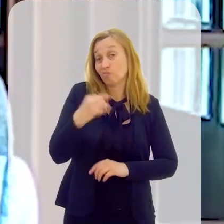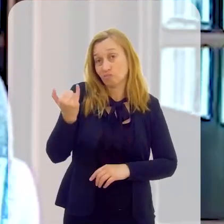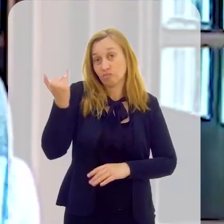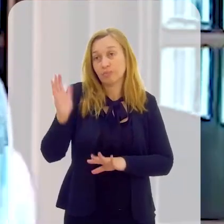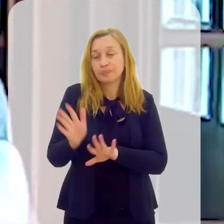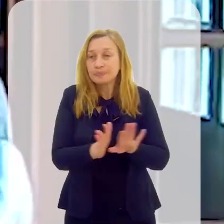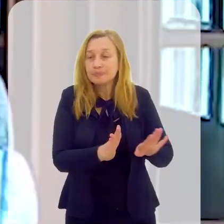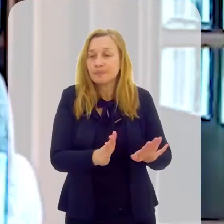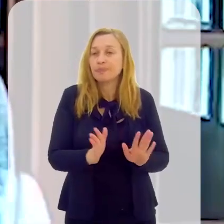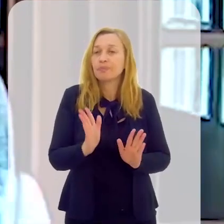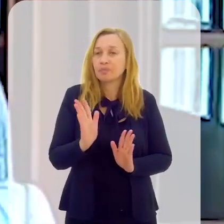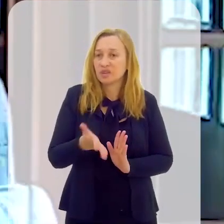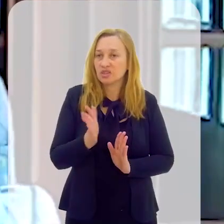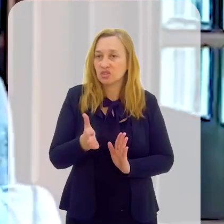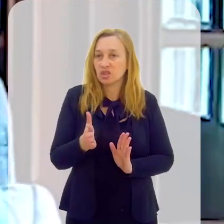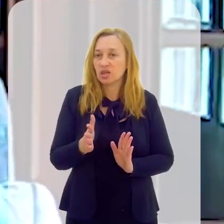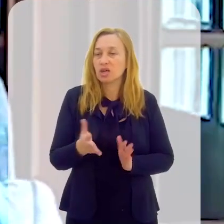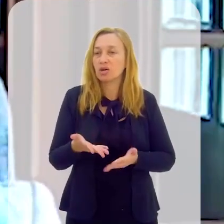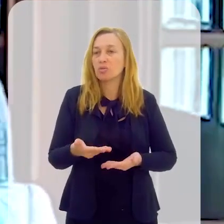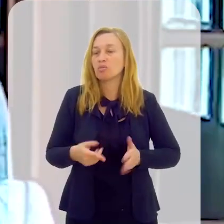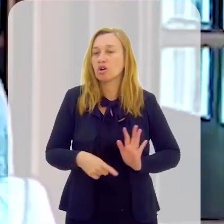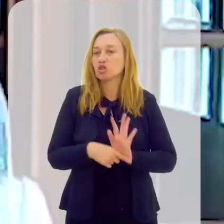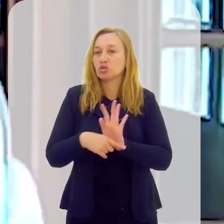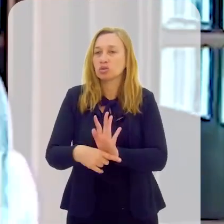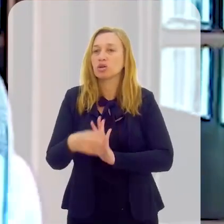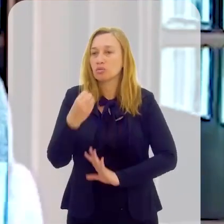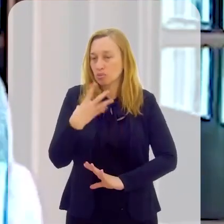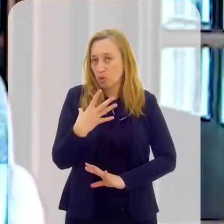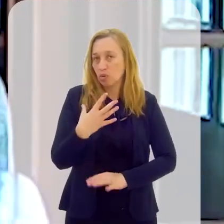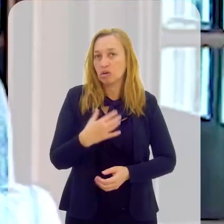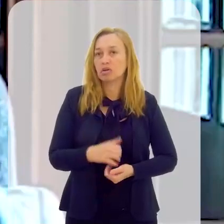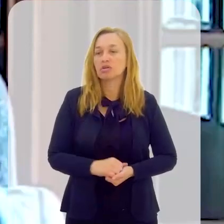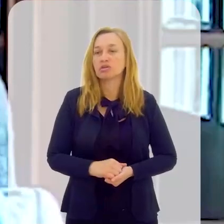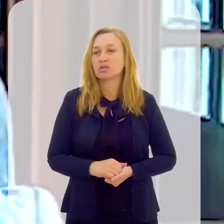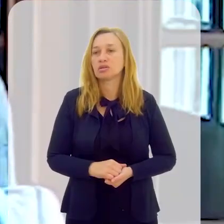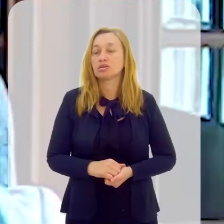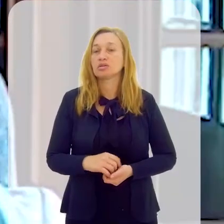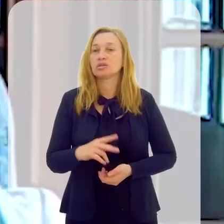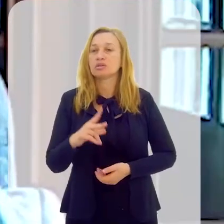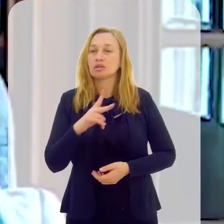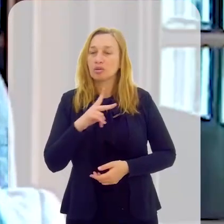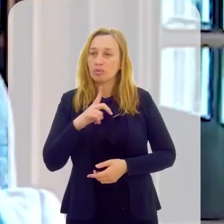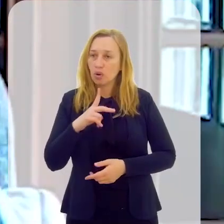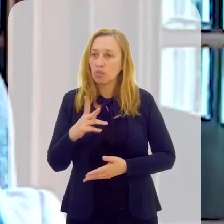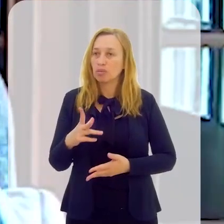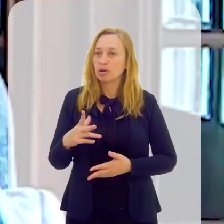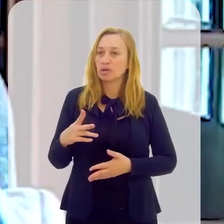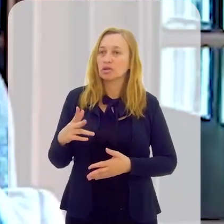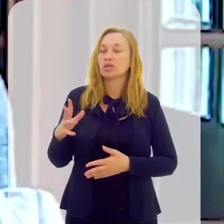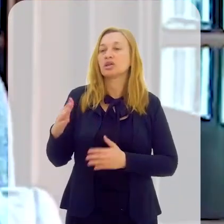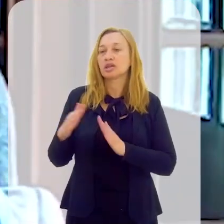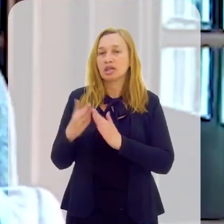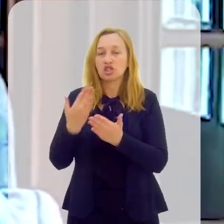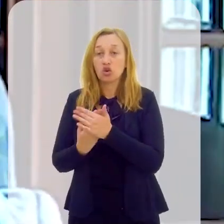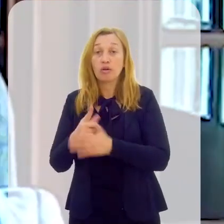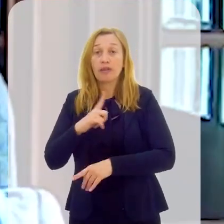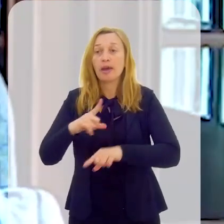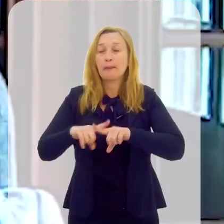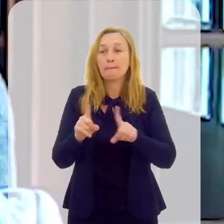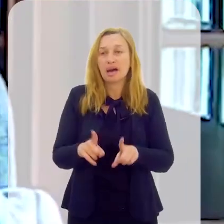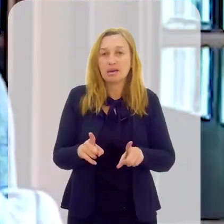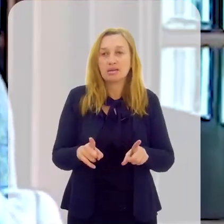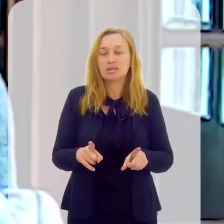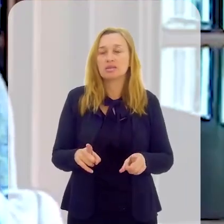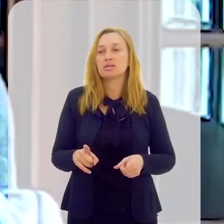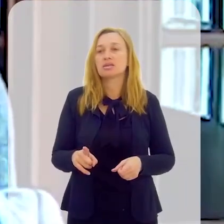cunho social, tem um cunho importante. Então, isso aí já é uma contribuição que eu reputo da própria origem, da própria missão